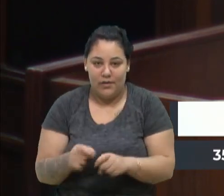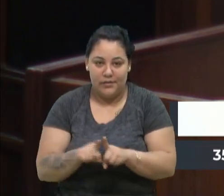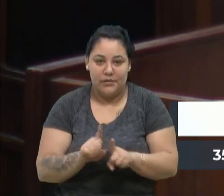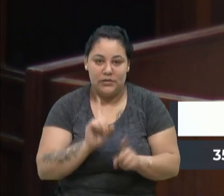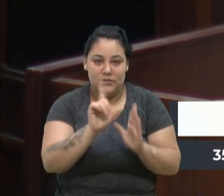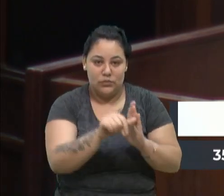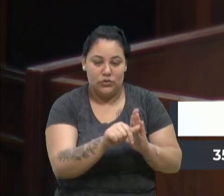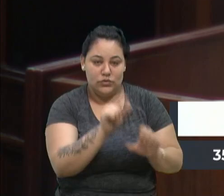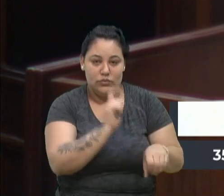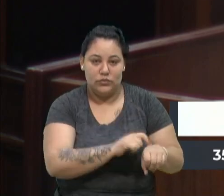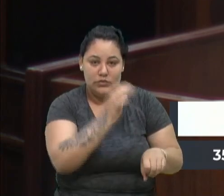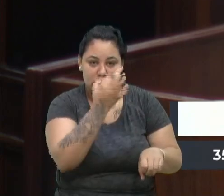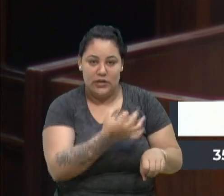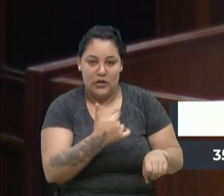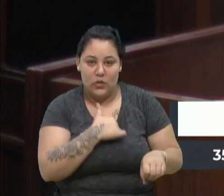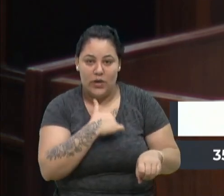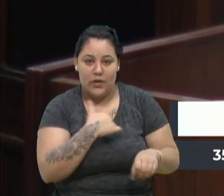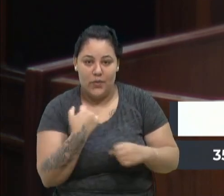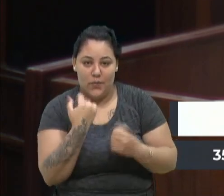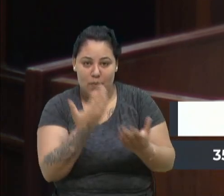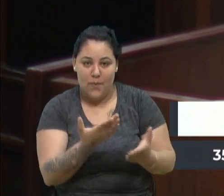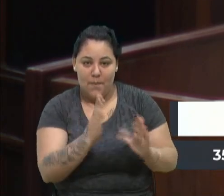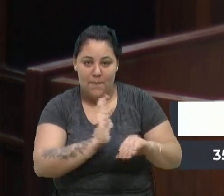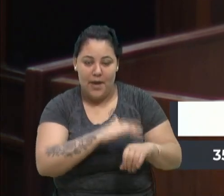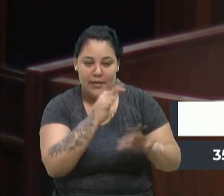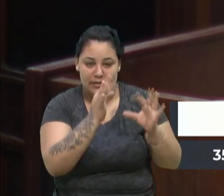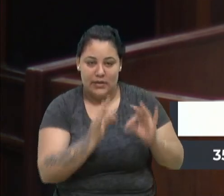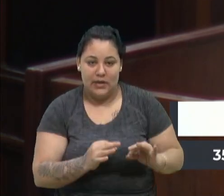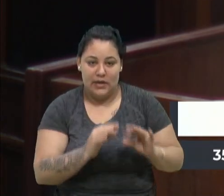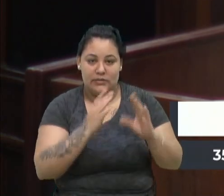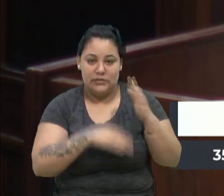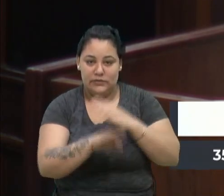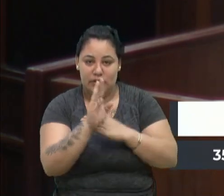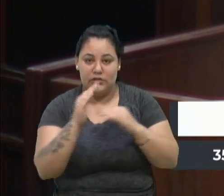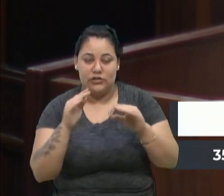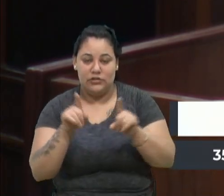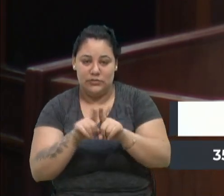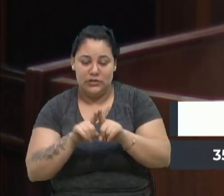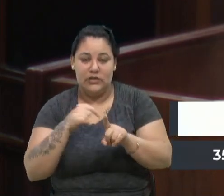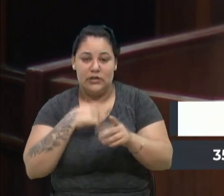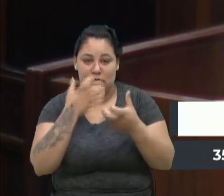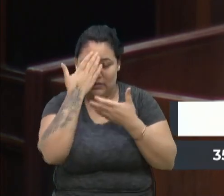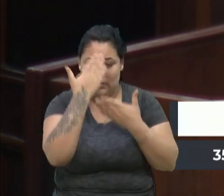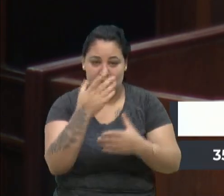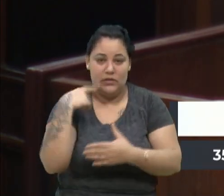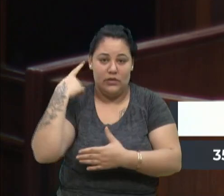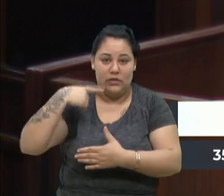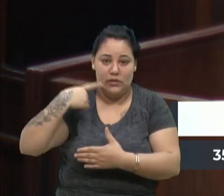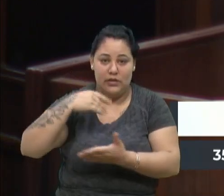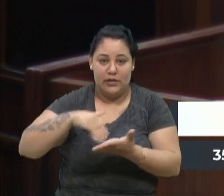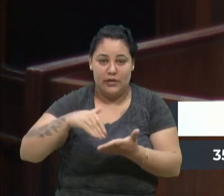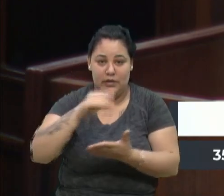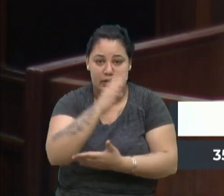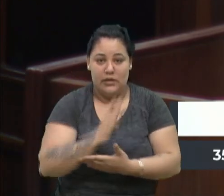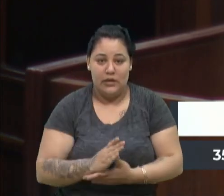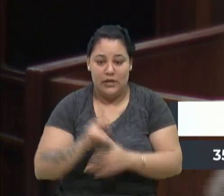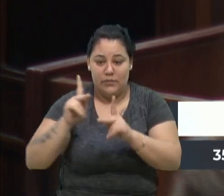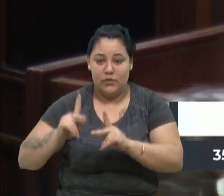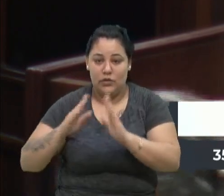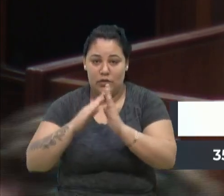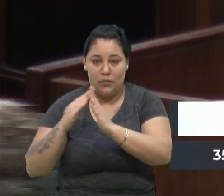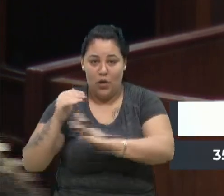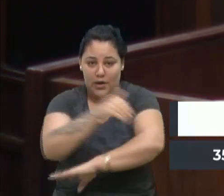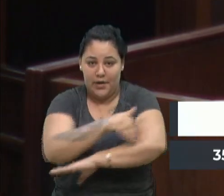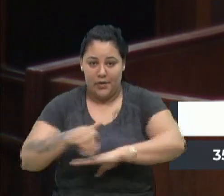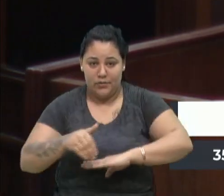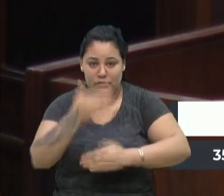eu trago mais detalhes da viagem, mas quero agradecer a deputada Denise e a secretária nacional das pessoas em